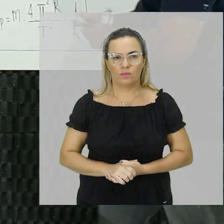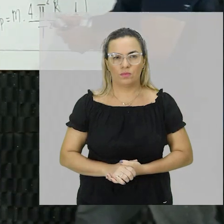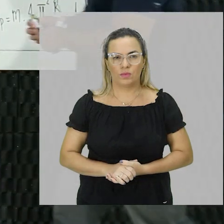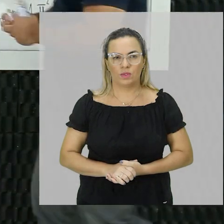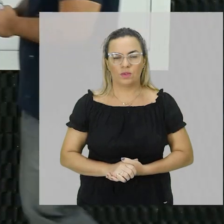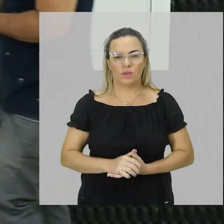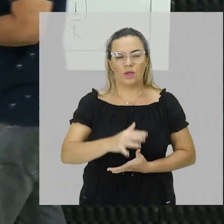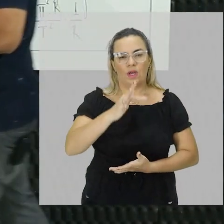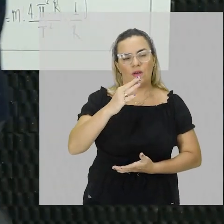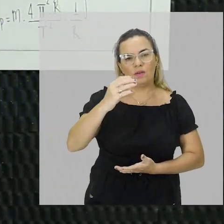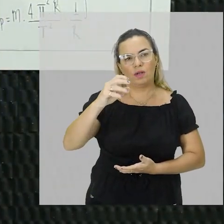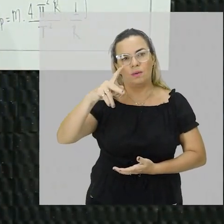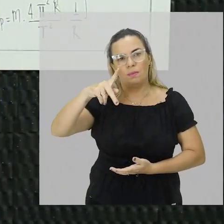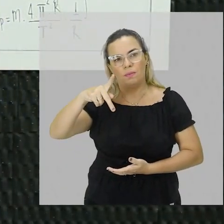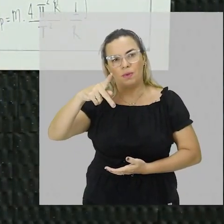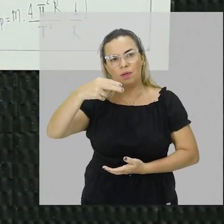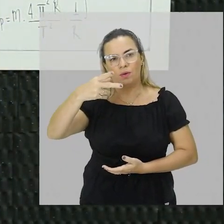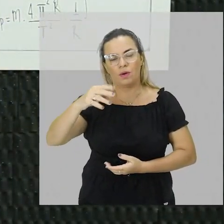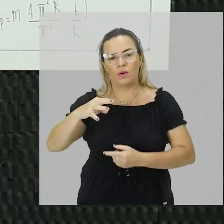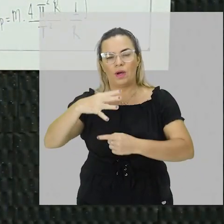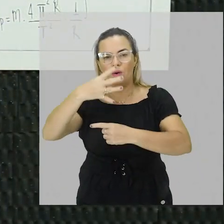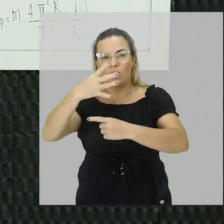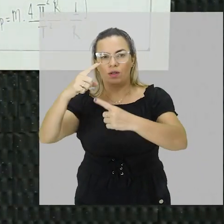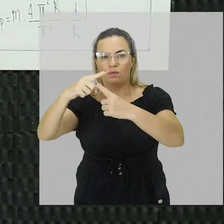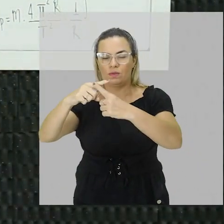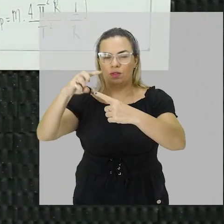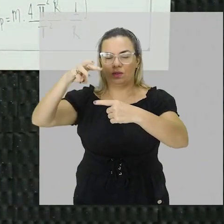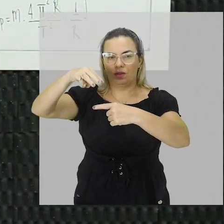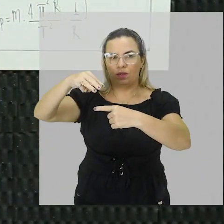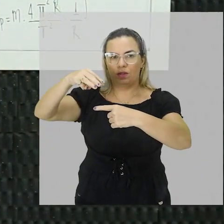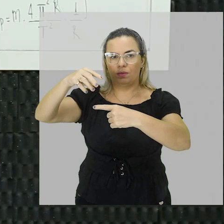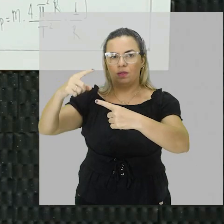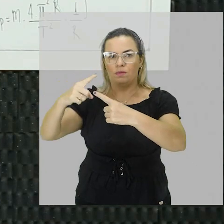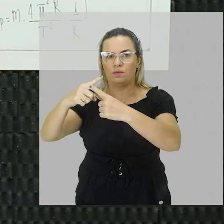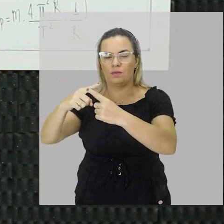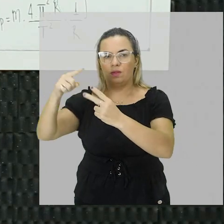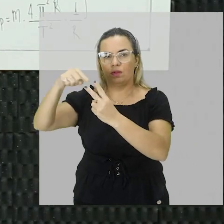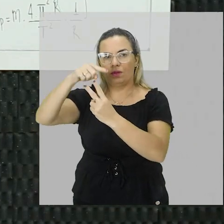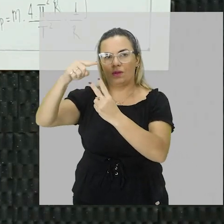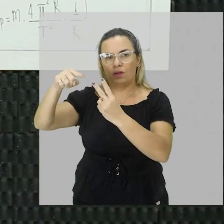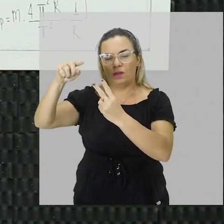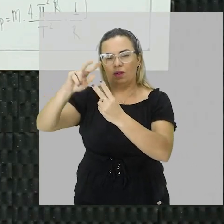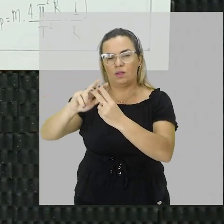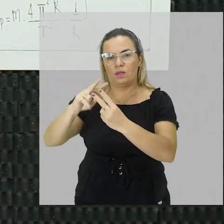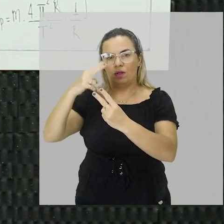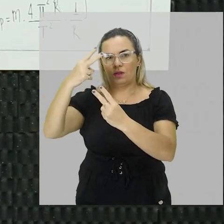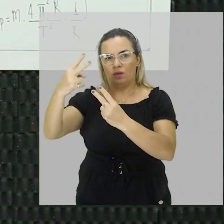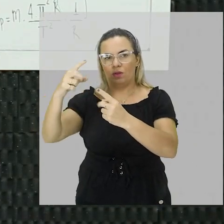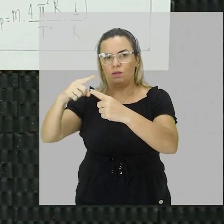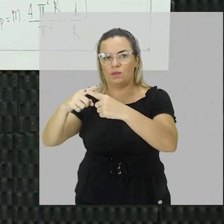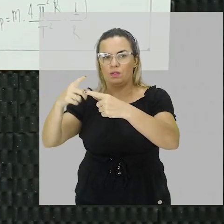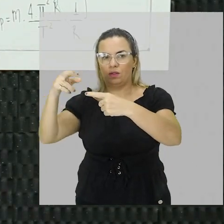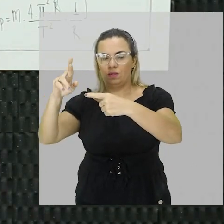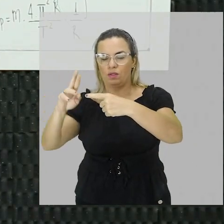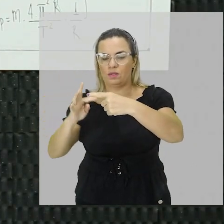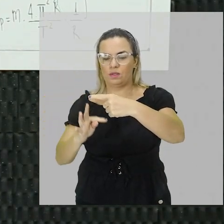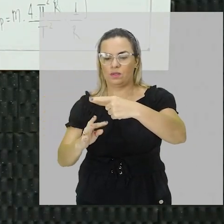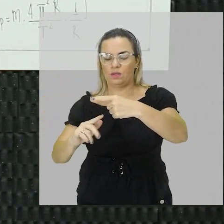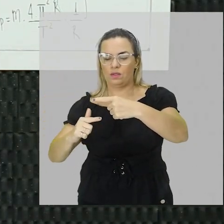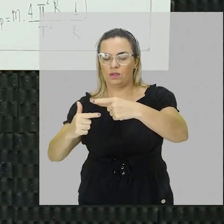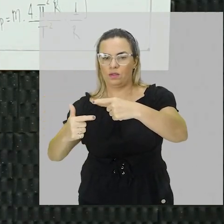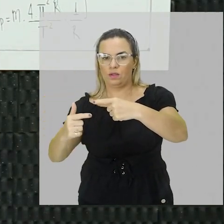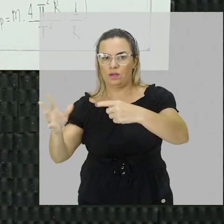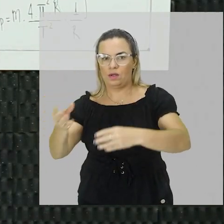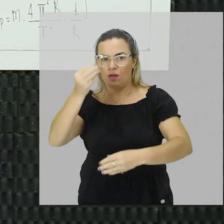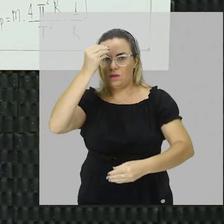Certo? Por que eu vou guardar ela? Vou passar para cá. Por que eu vou guardar ela? Porque isso eu vou ter que igualar com a